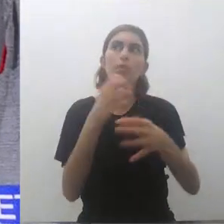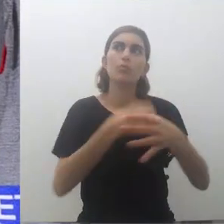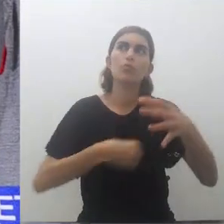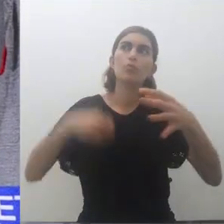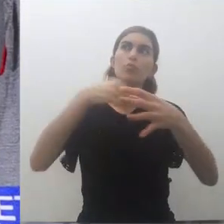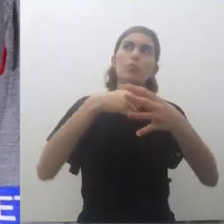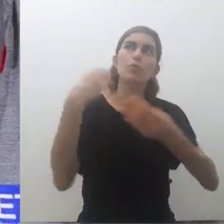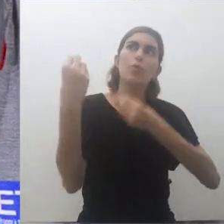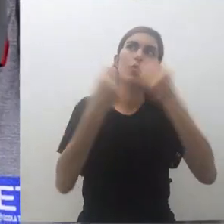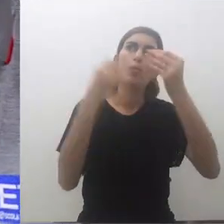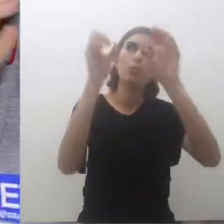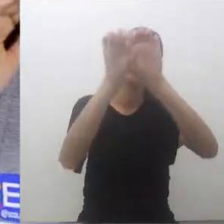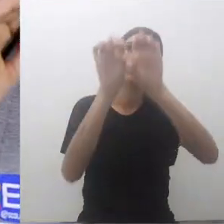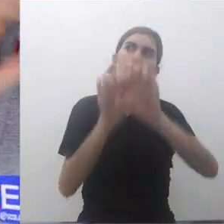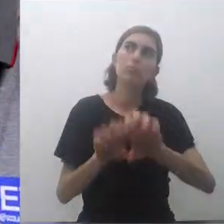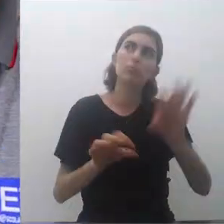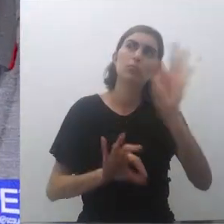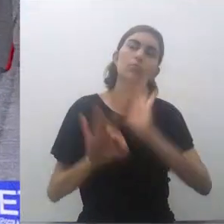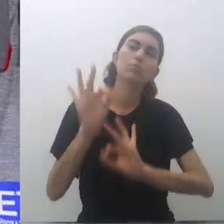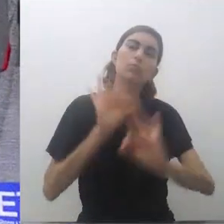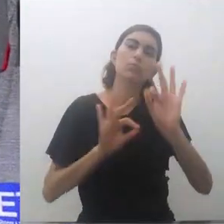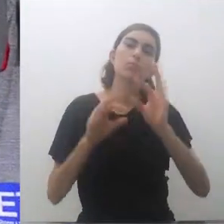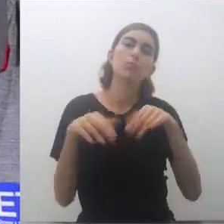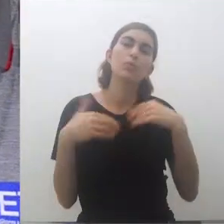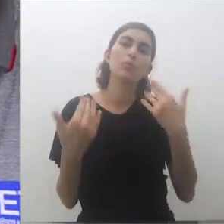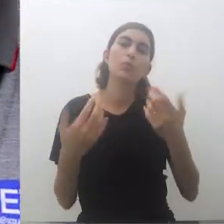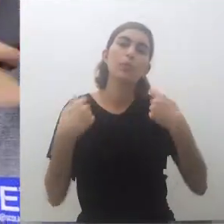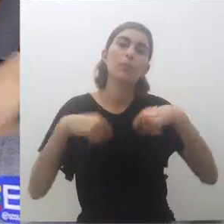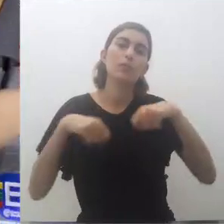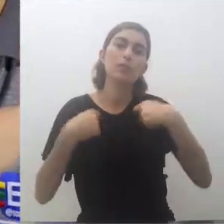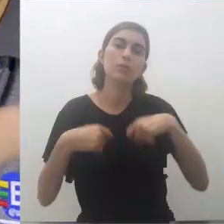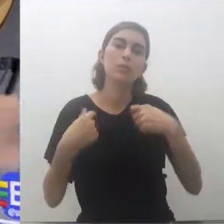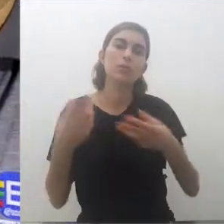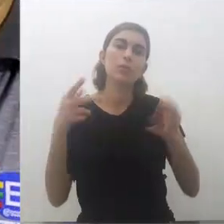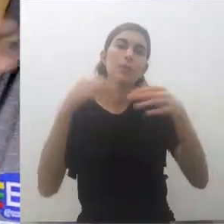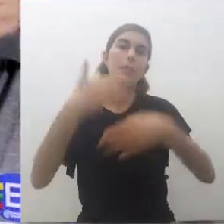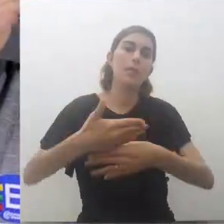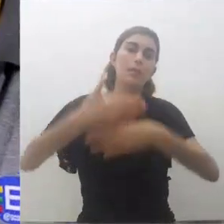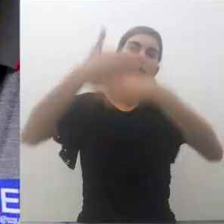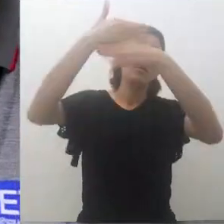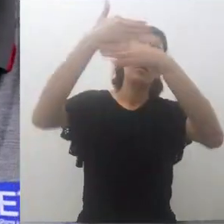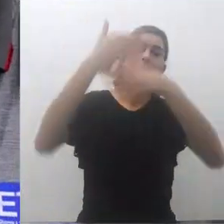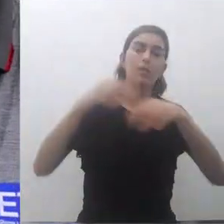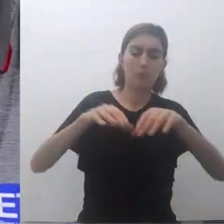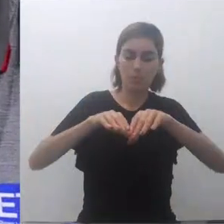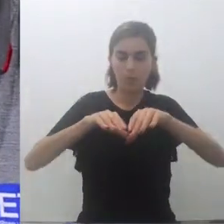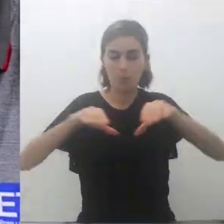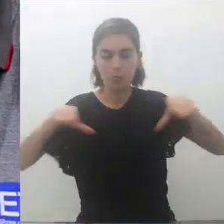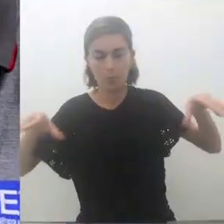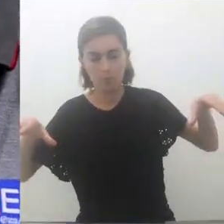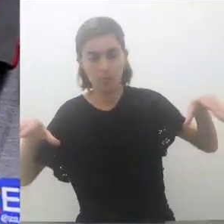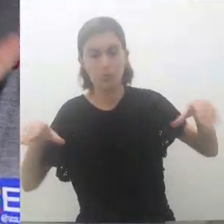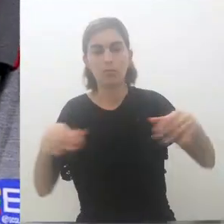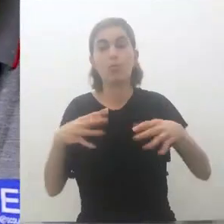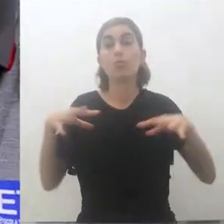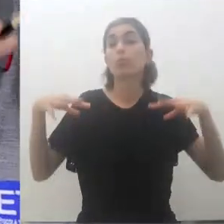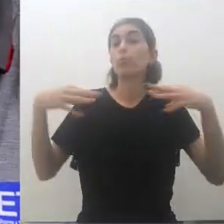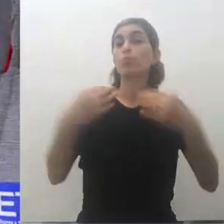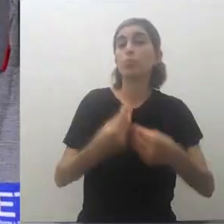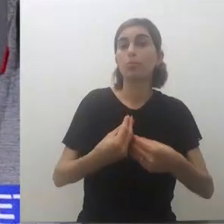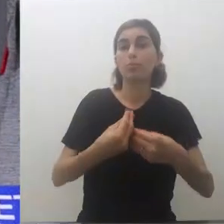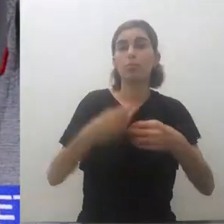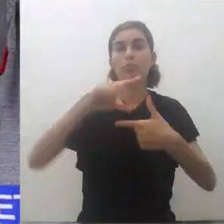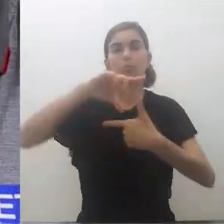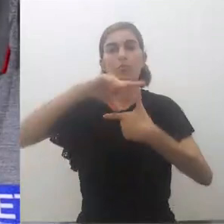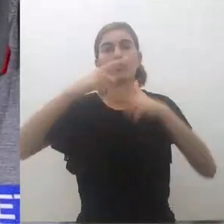estruturada. Quais os elementos que vão compor a parede, o balcão, tudo em forma geométrica. Eu tenho noção